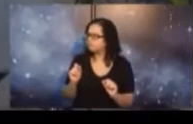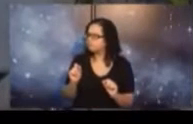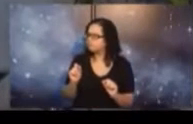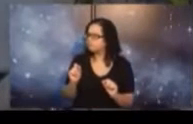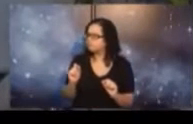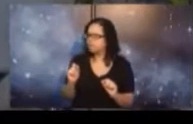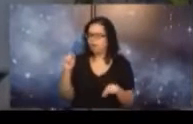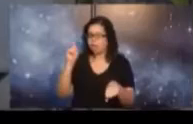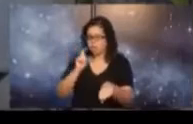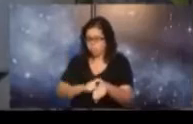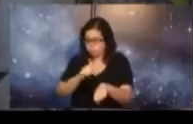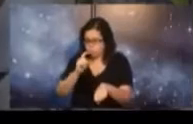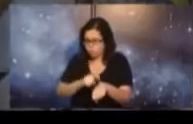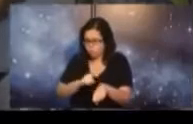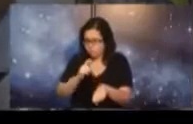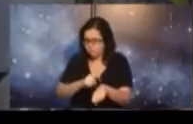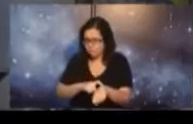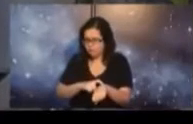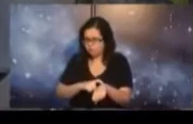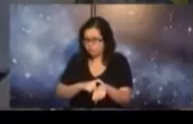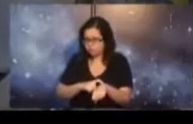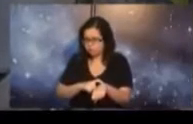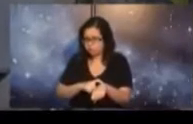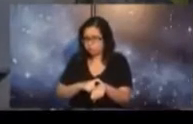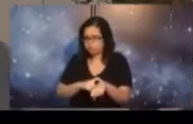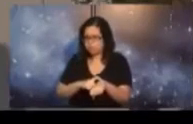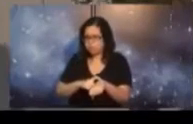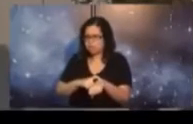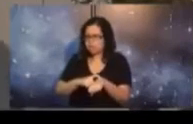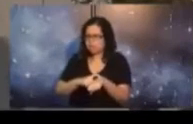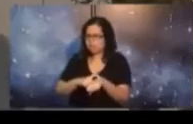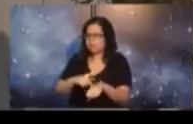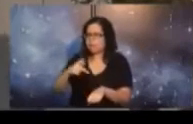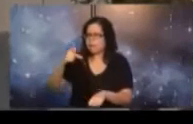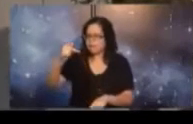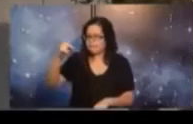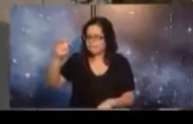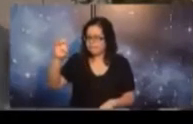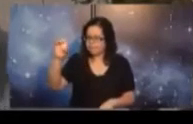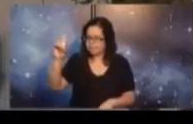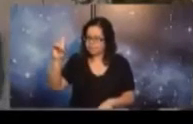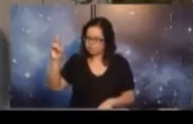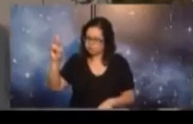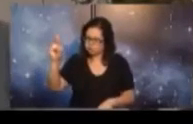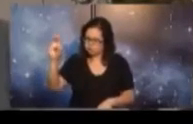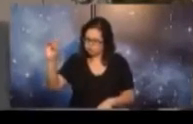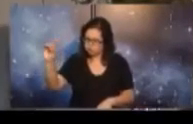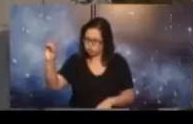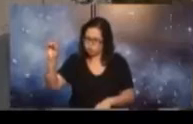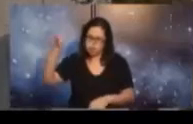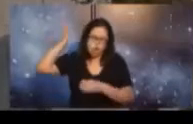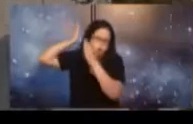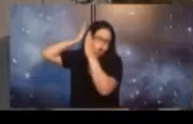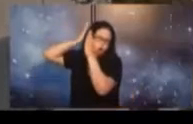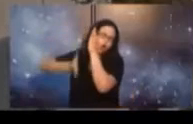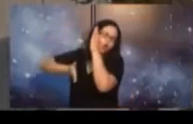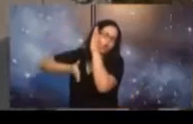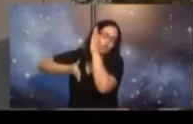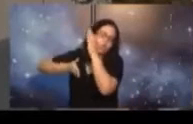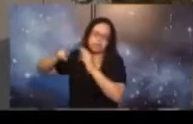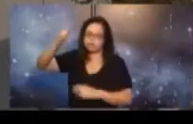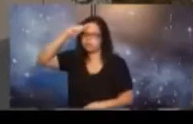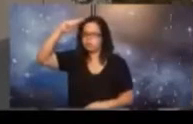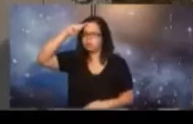No momento em que Simão tira a espada e corta a orelha do soldado, fala, prendeu o nosso líder, agora é guerra.